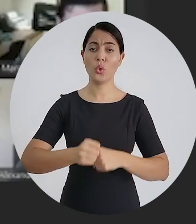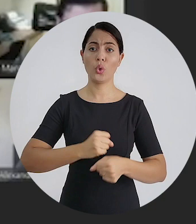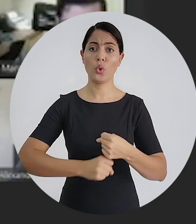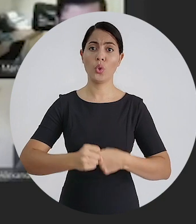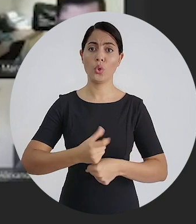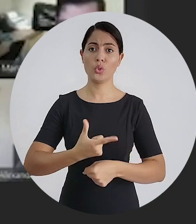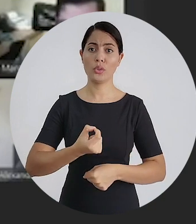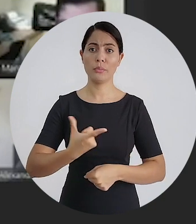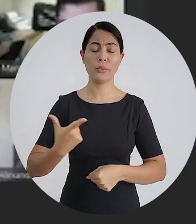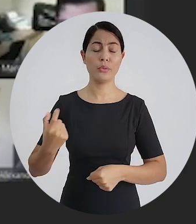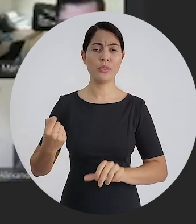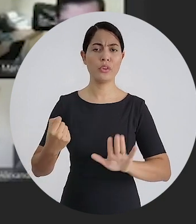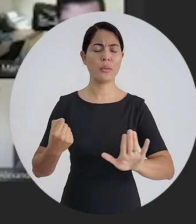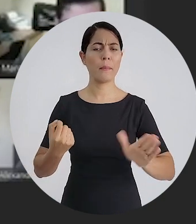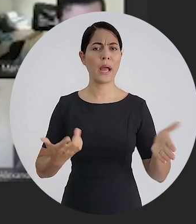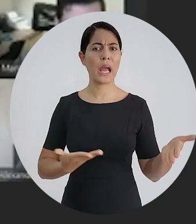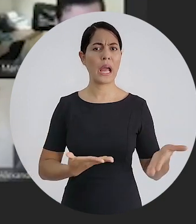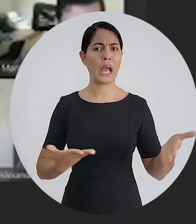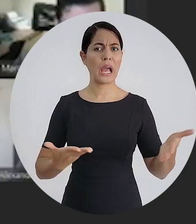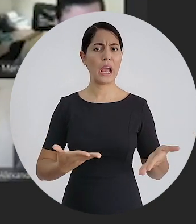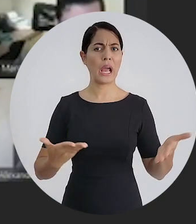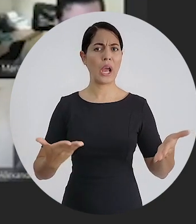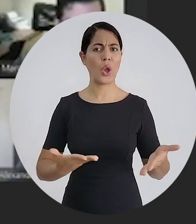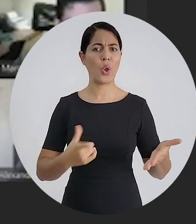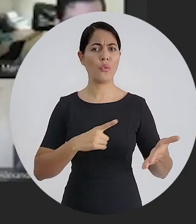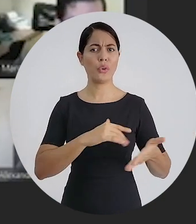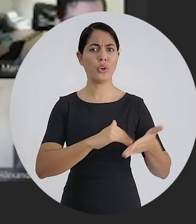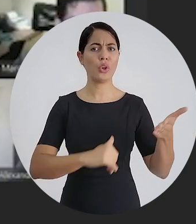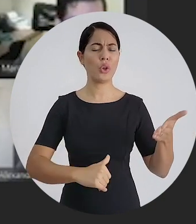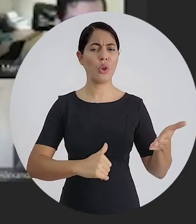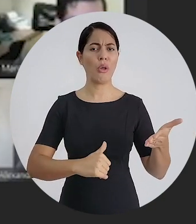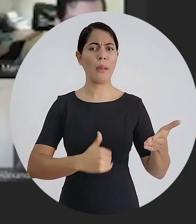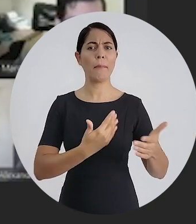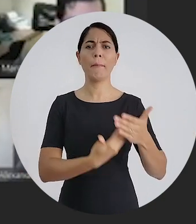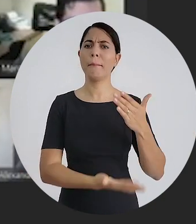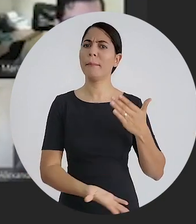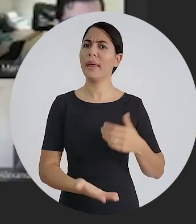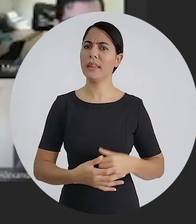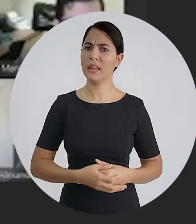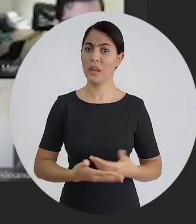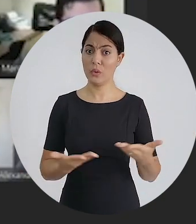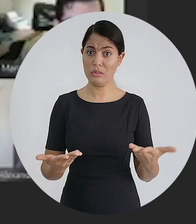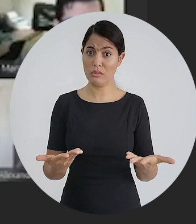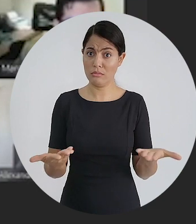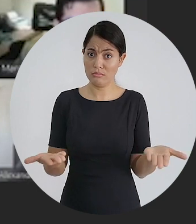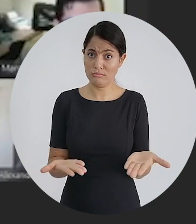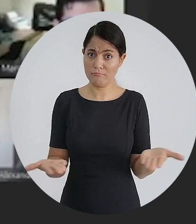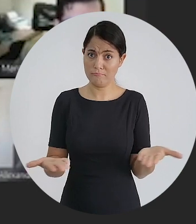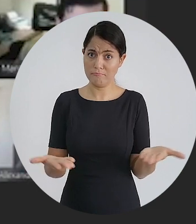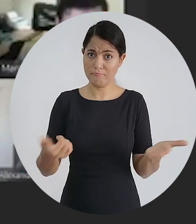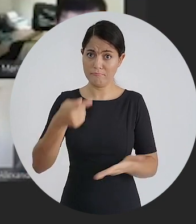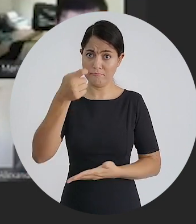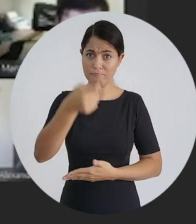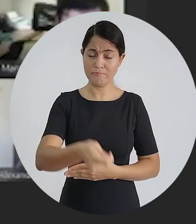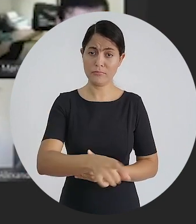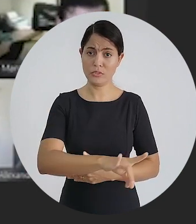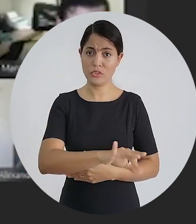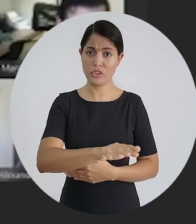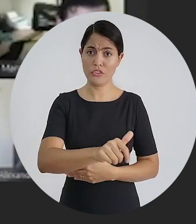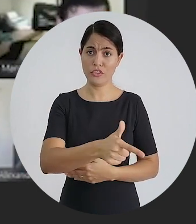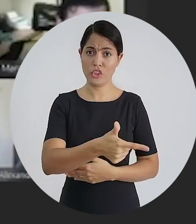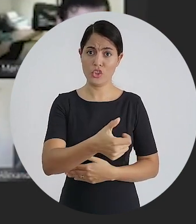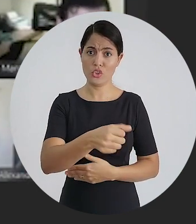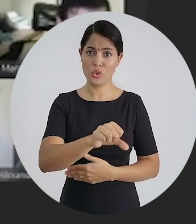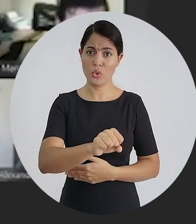foi extinta sem julgamento de mérito pela perda superveniente do objeto, cuja sentença é datada de